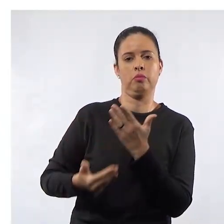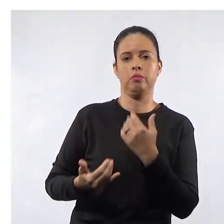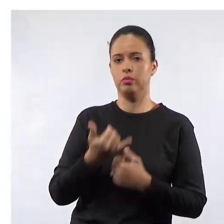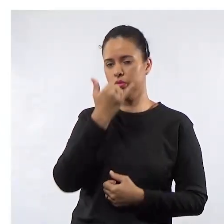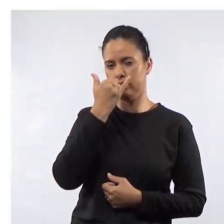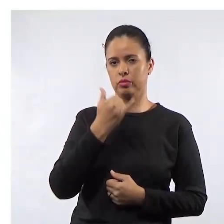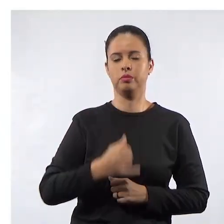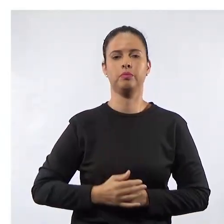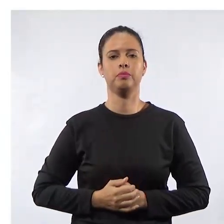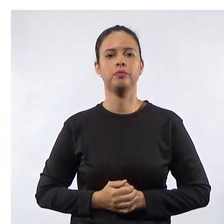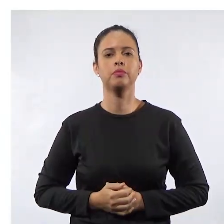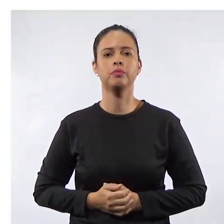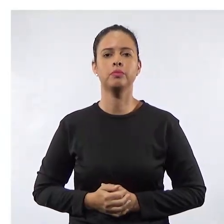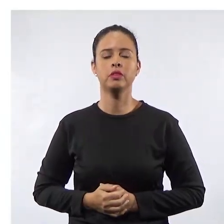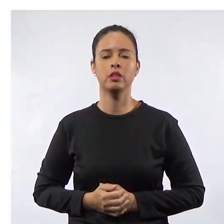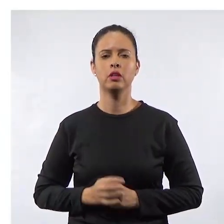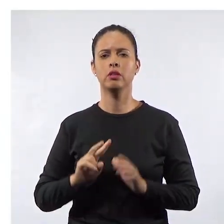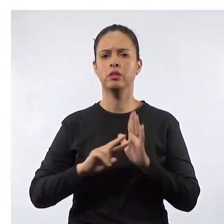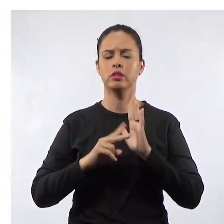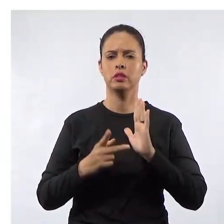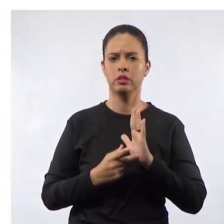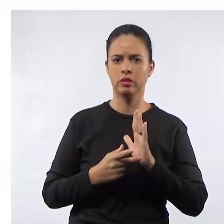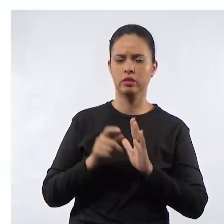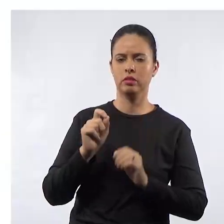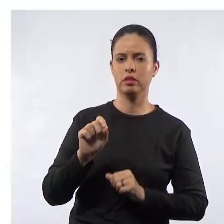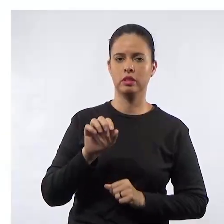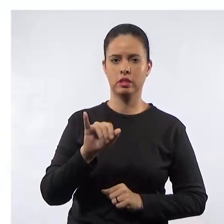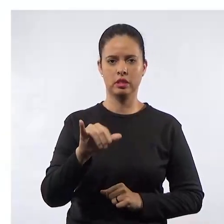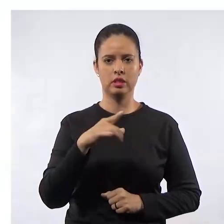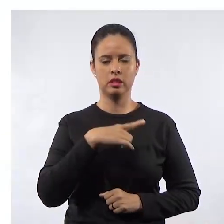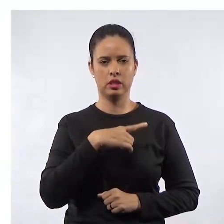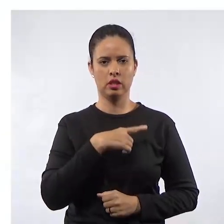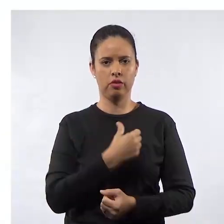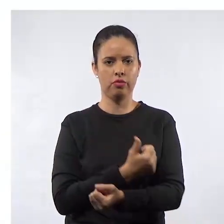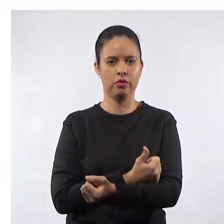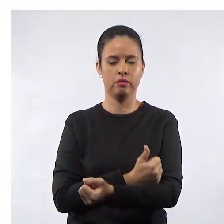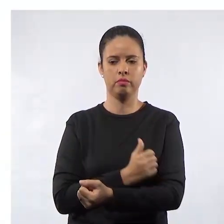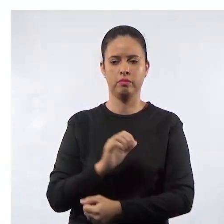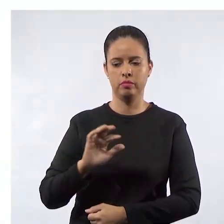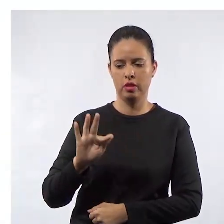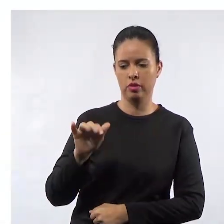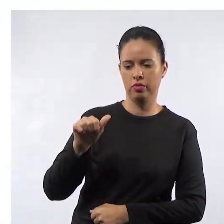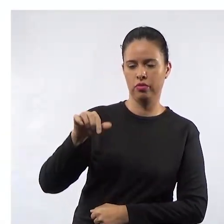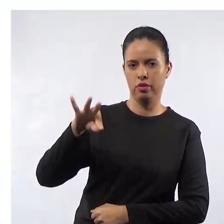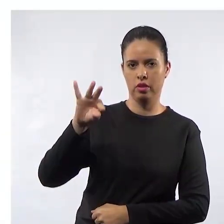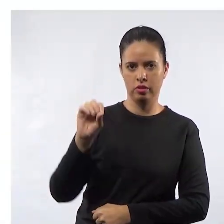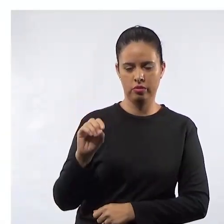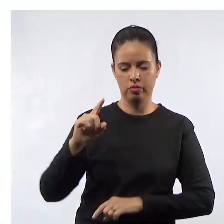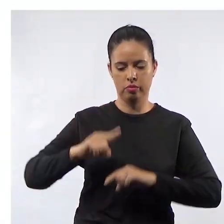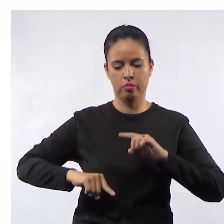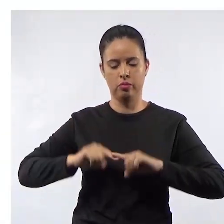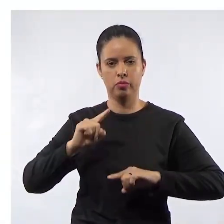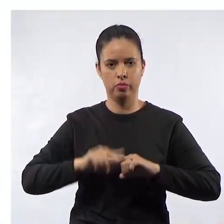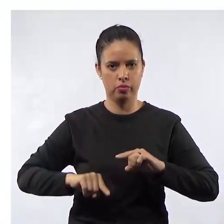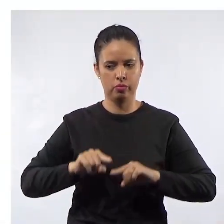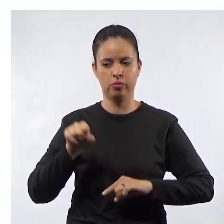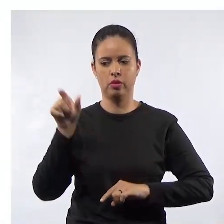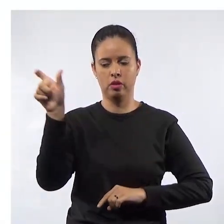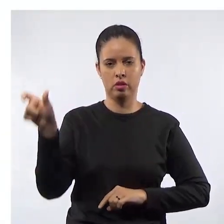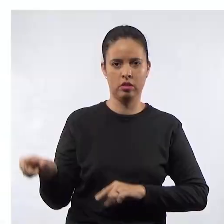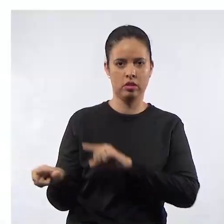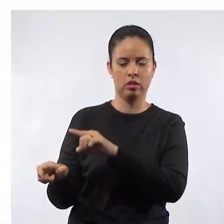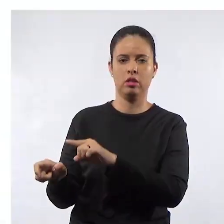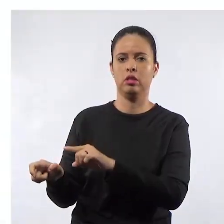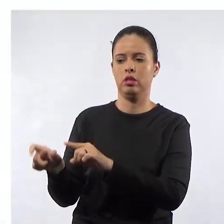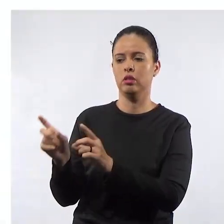que significa isso aqui, gente? Significa dizer que se tiver um vício pelo fato do produto, o